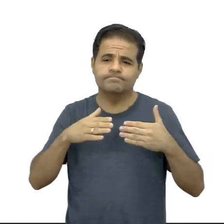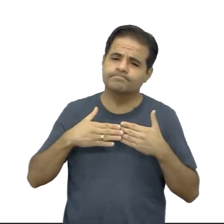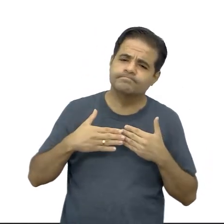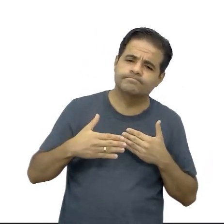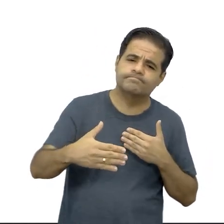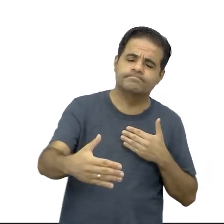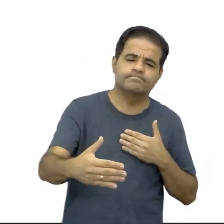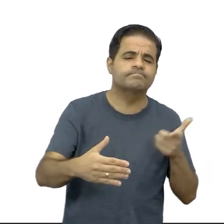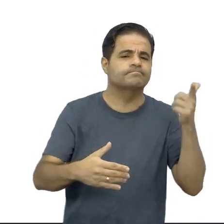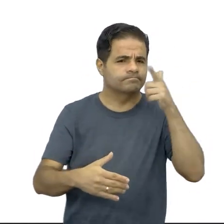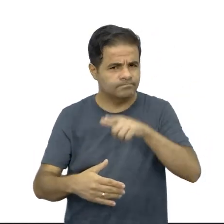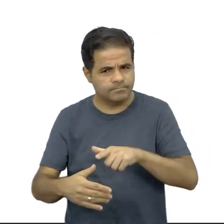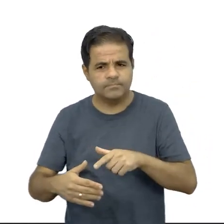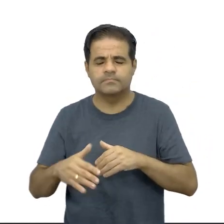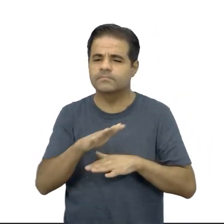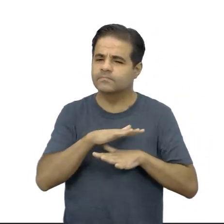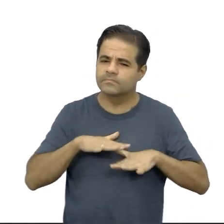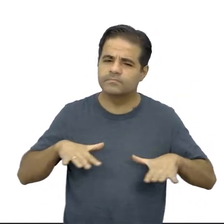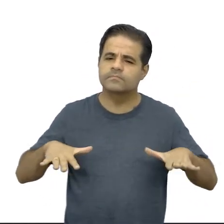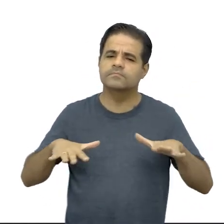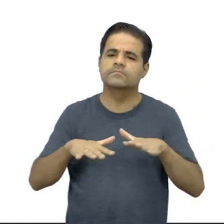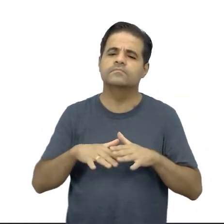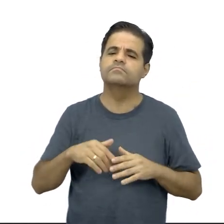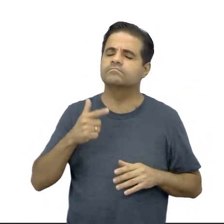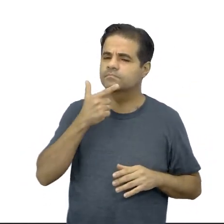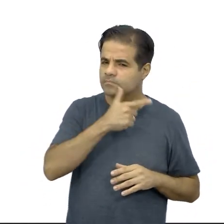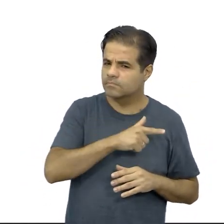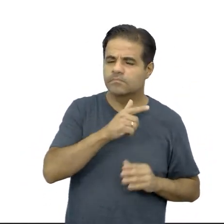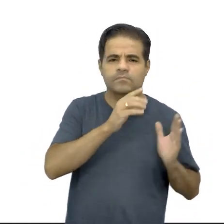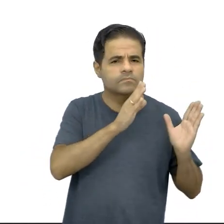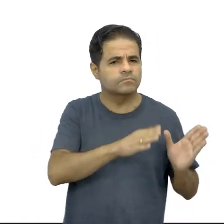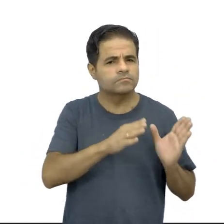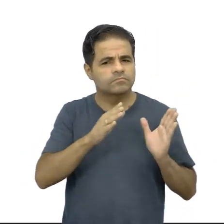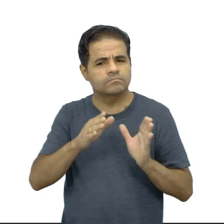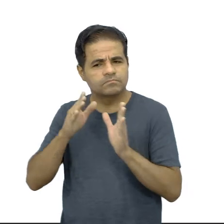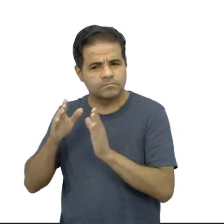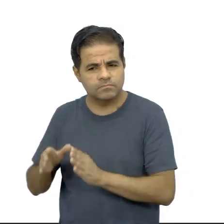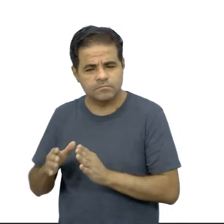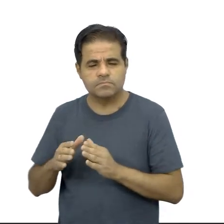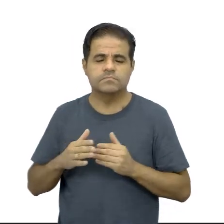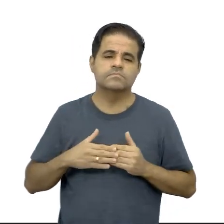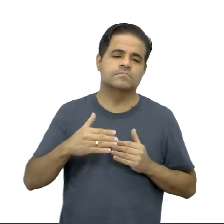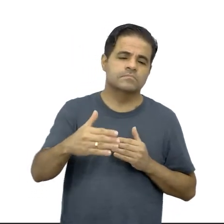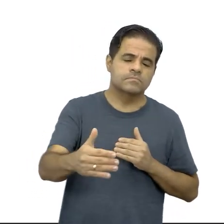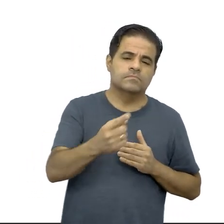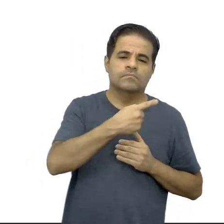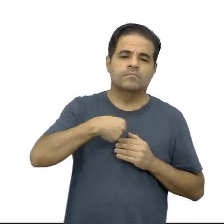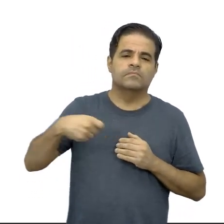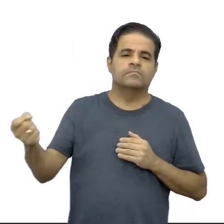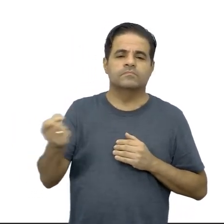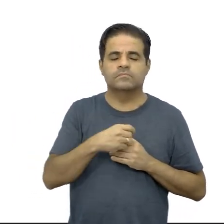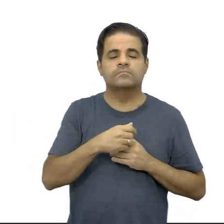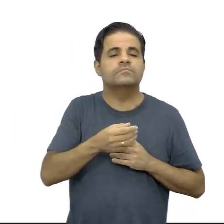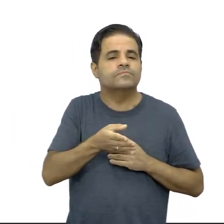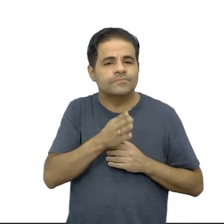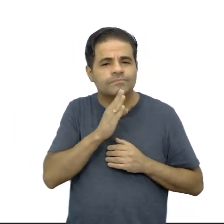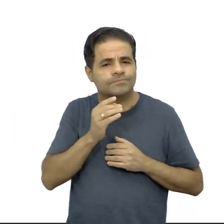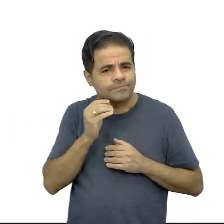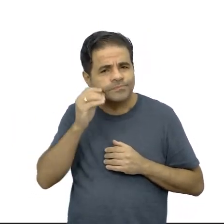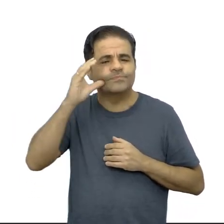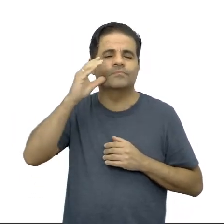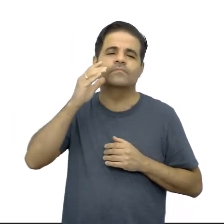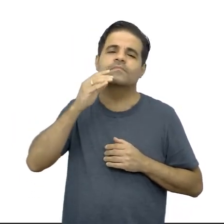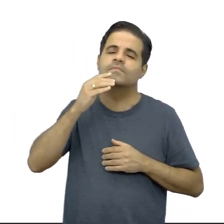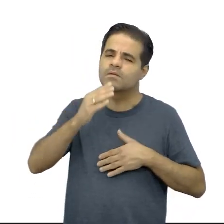que ganha em complexidade com o passar das etapas, nas quais os novos conhecimentos vão